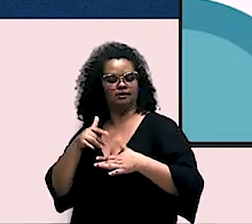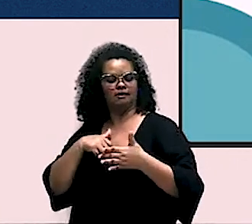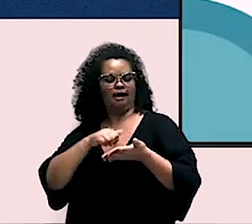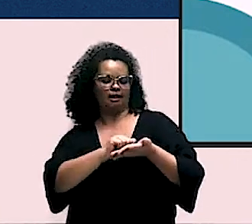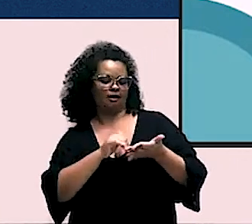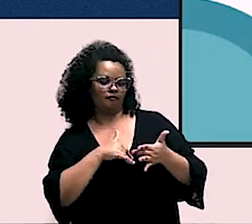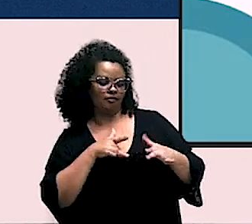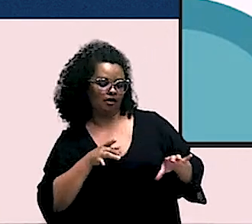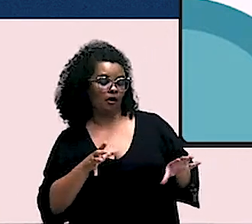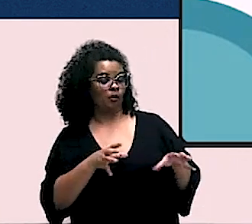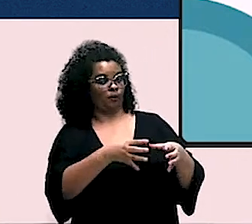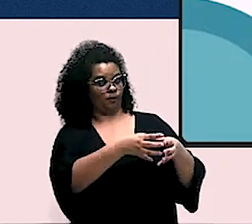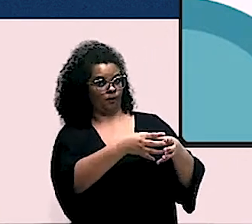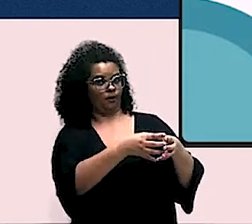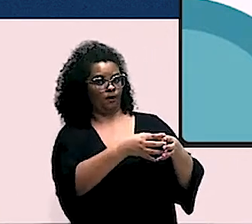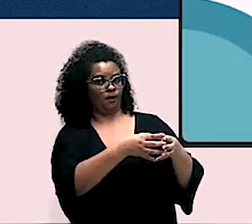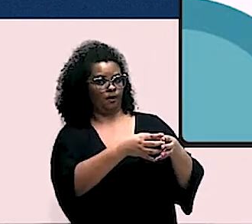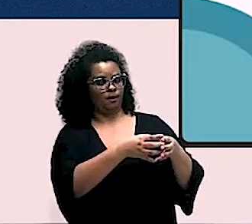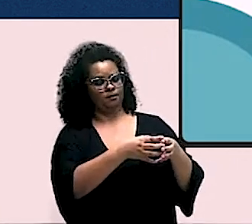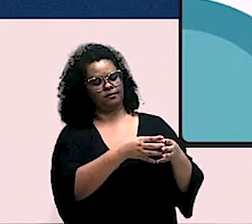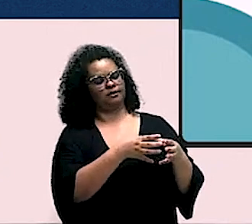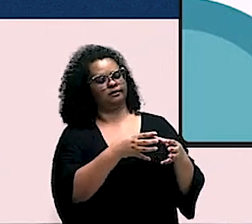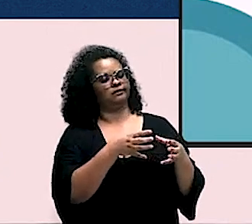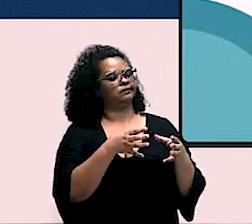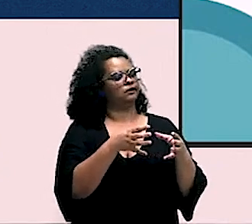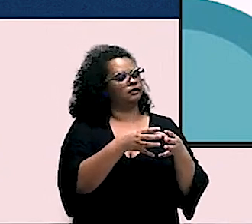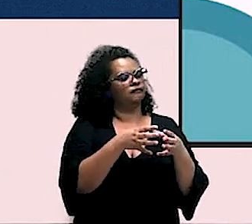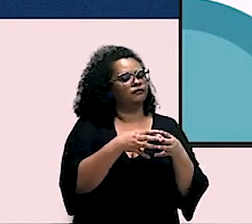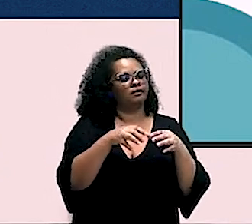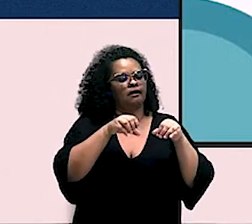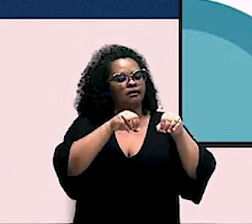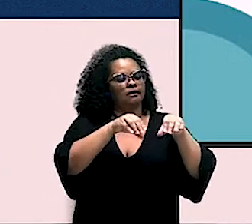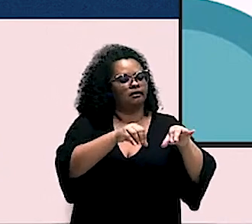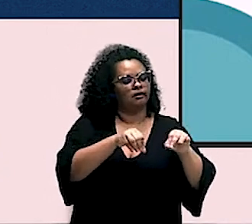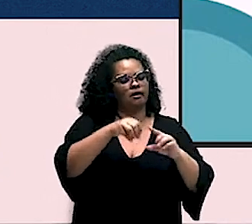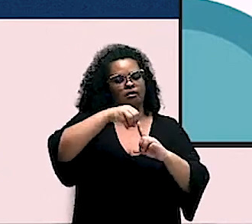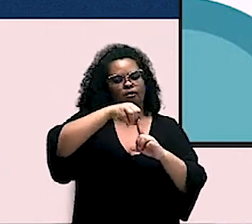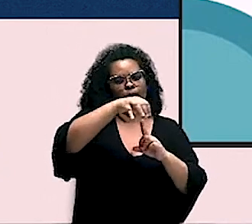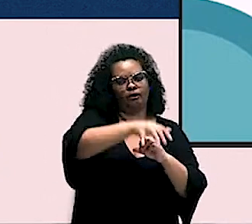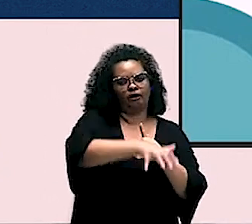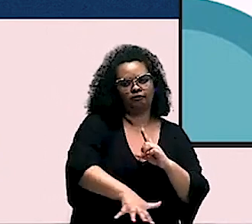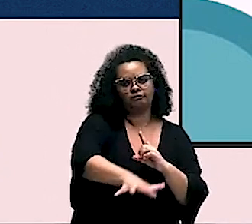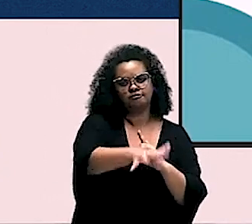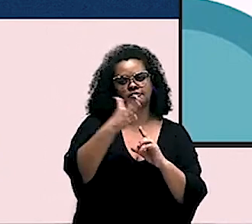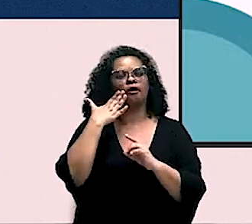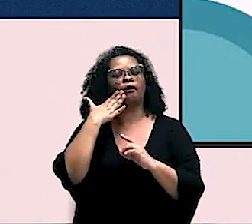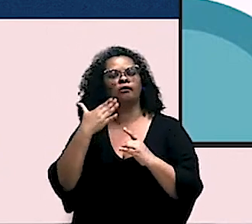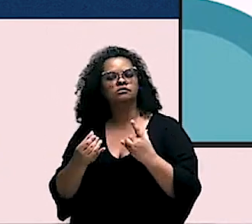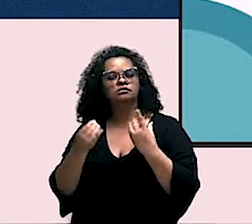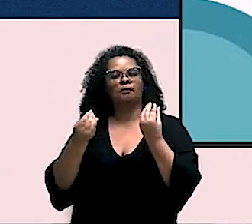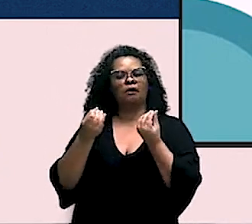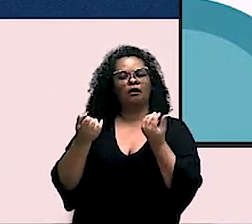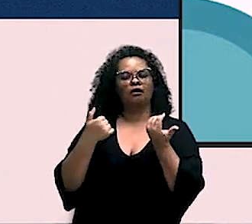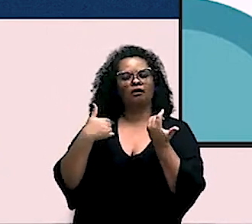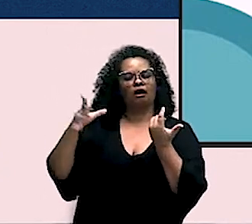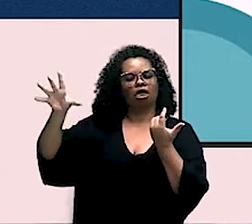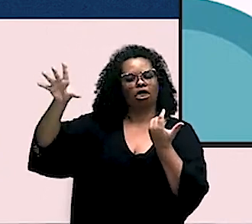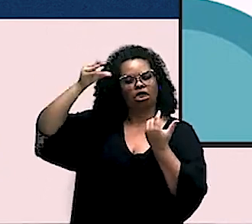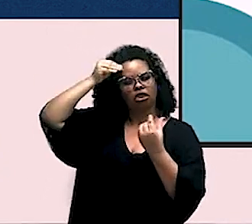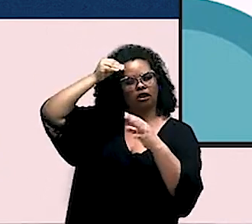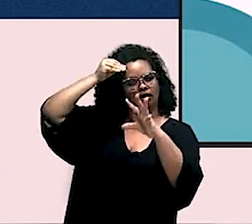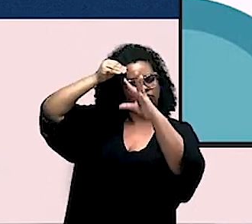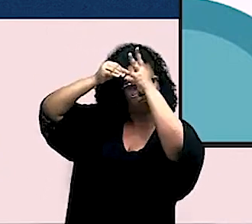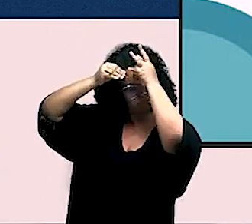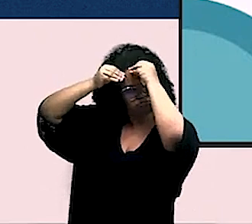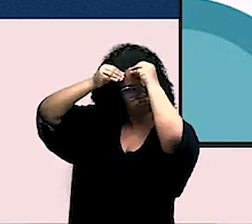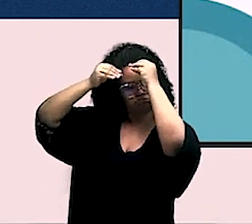coletivas realizadas pelas equipes, sejam atividades educativas e orientativas, né? Sobre, por exemplo, temas como